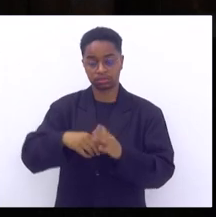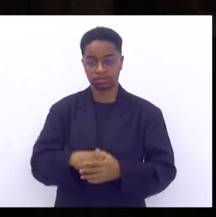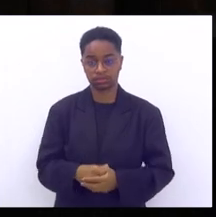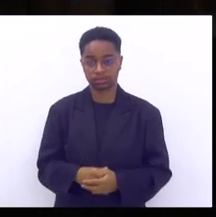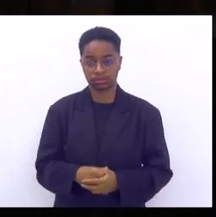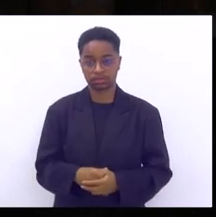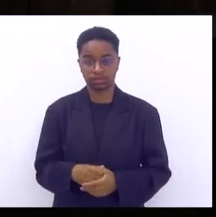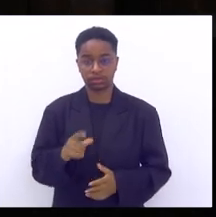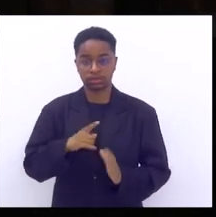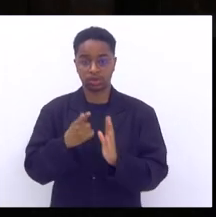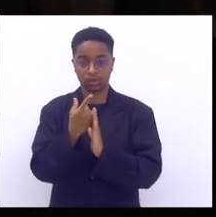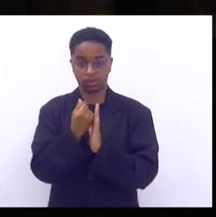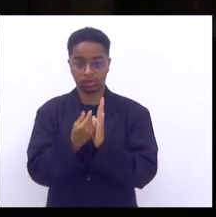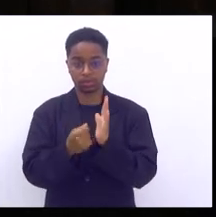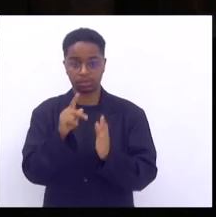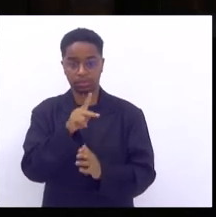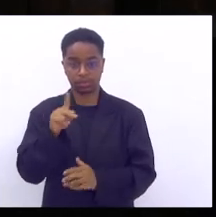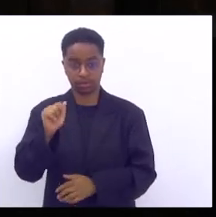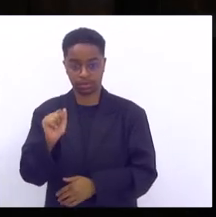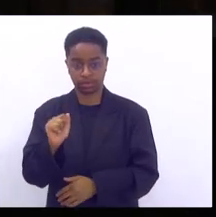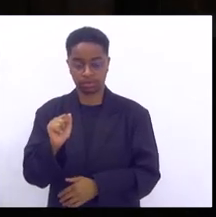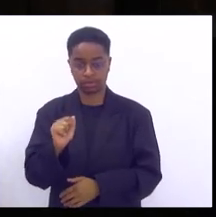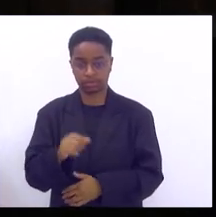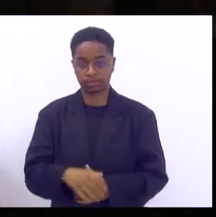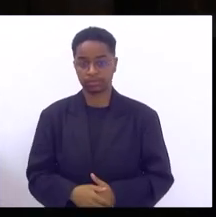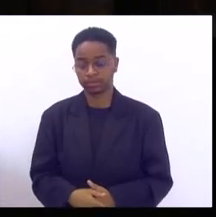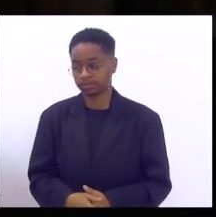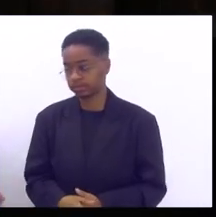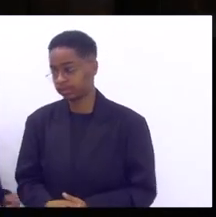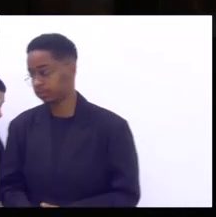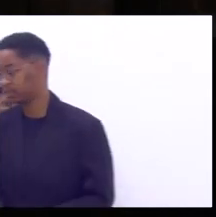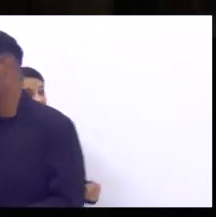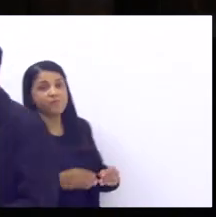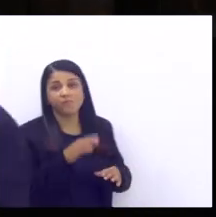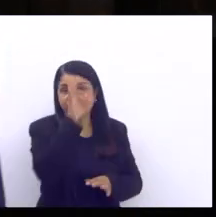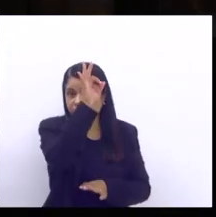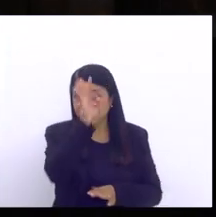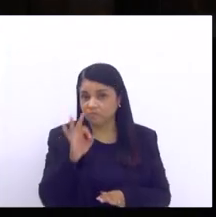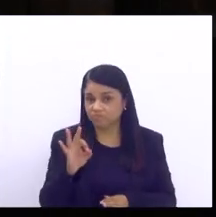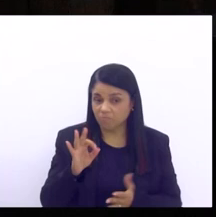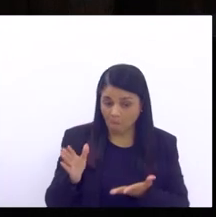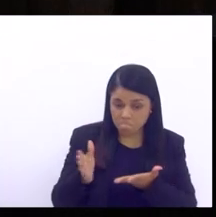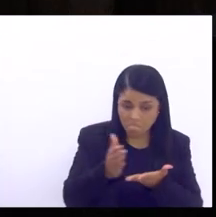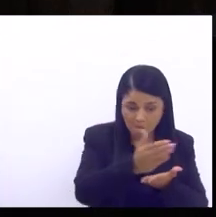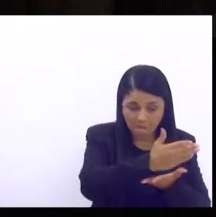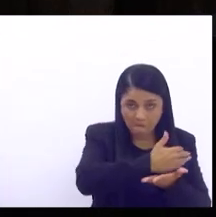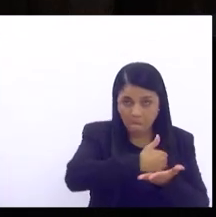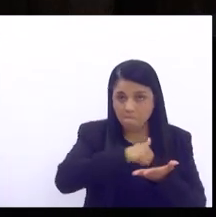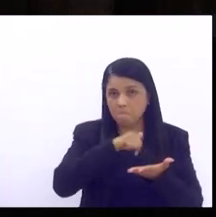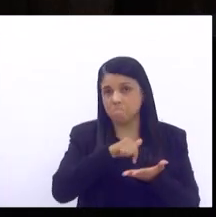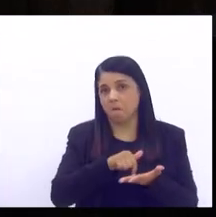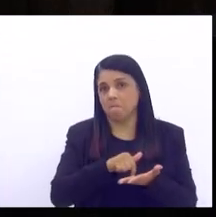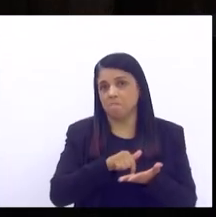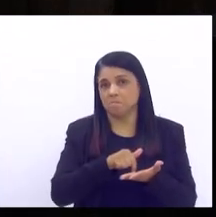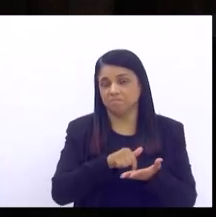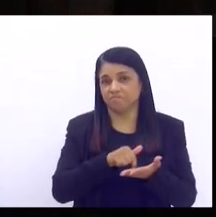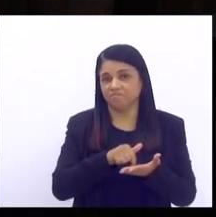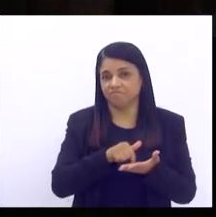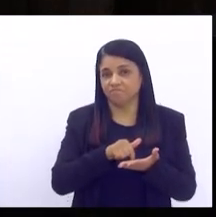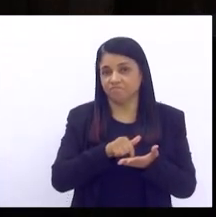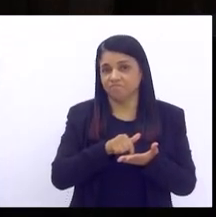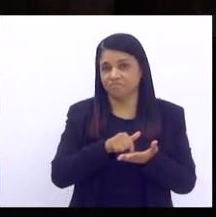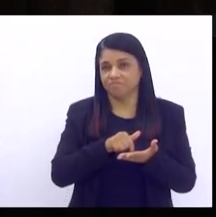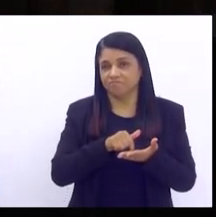Um orçamento e o PPA, que um percentual robusto da receita virá